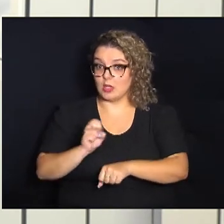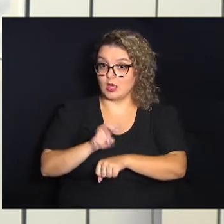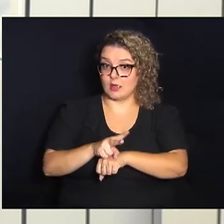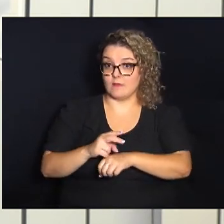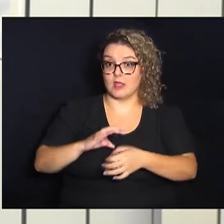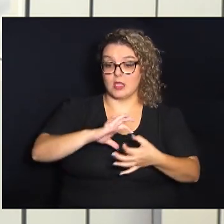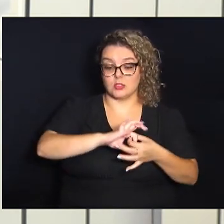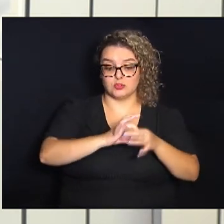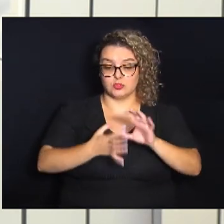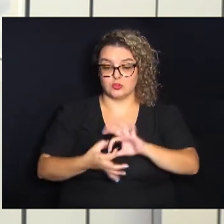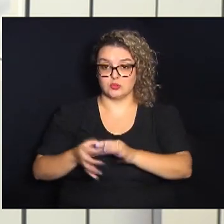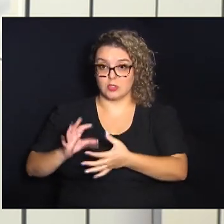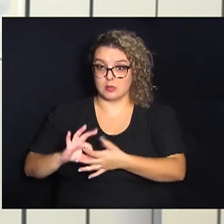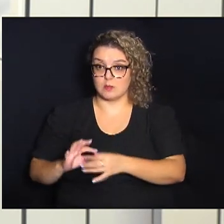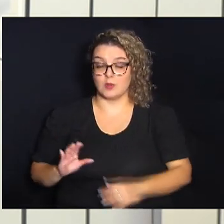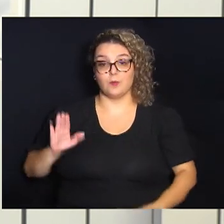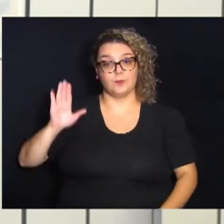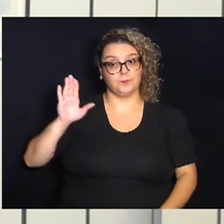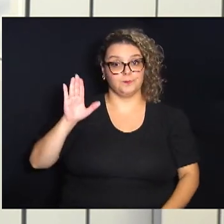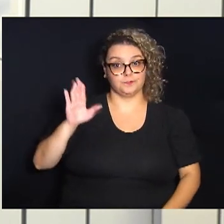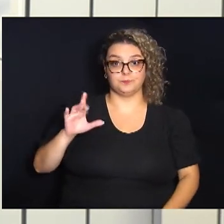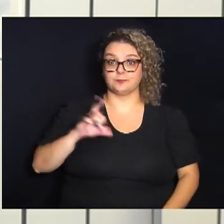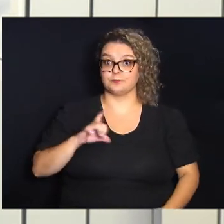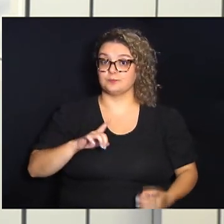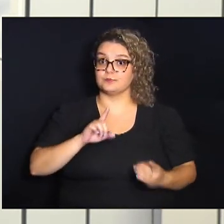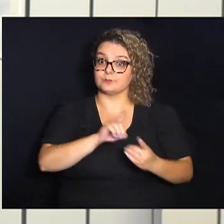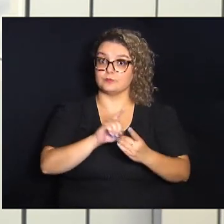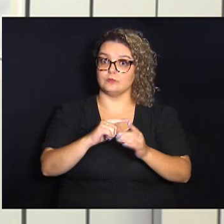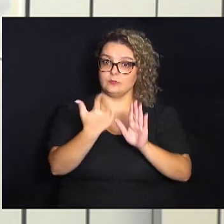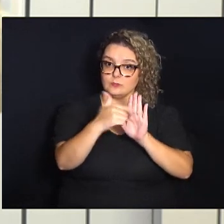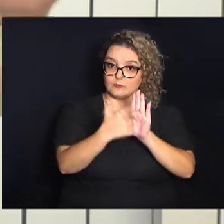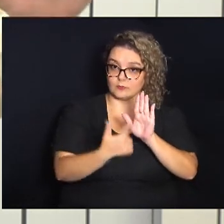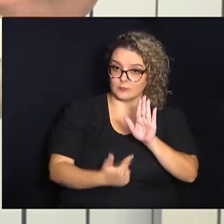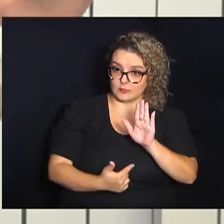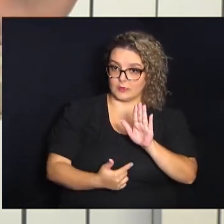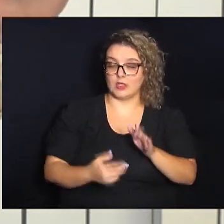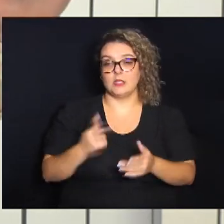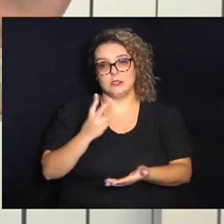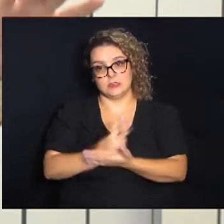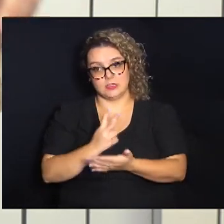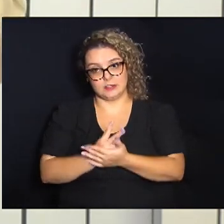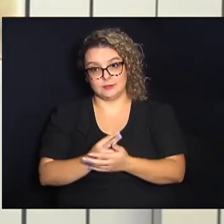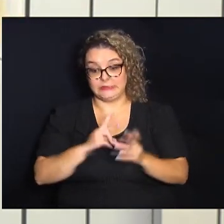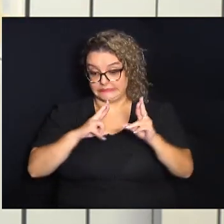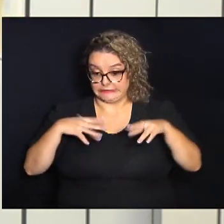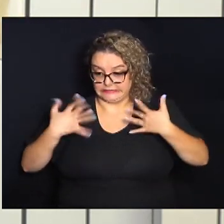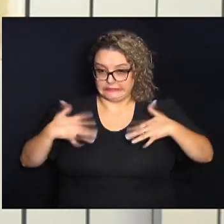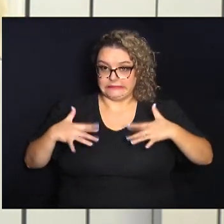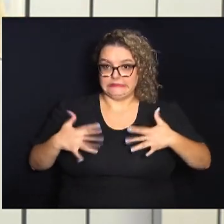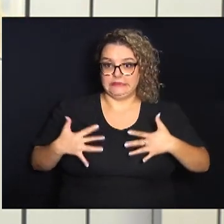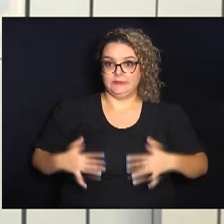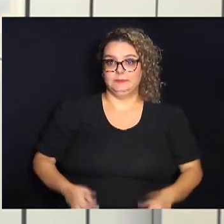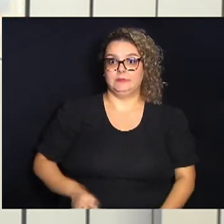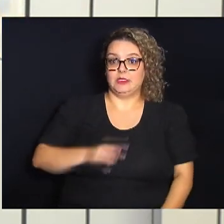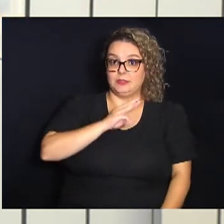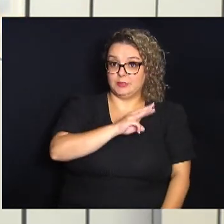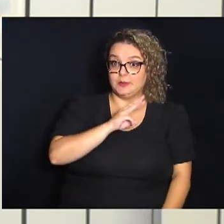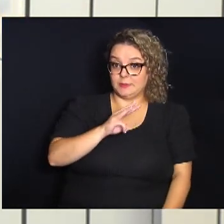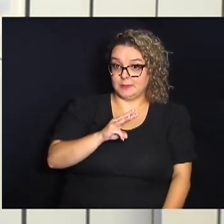olímpicas. Candidatos devem consultar essa lista lá no site, é sempre motivo de muita expectativa, né? Digita lá